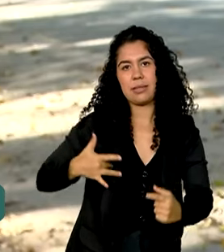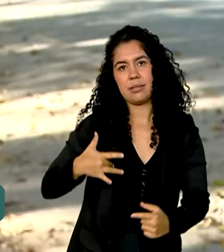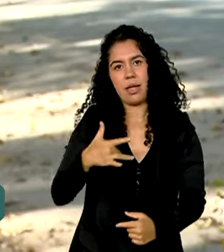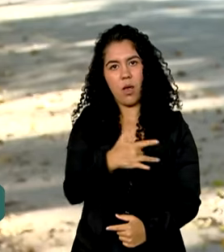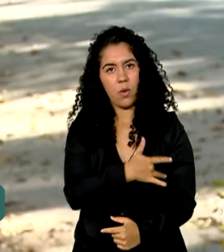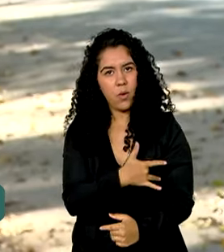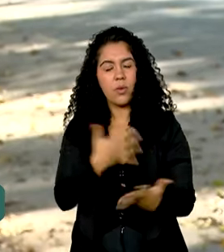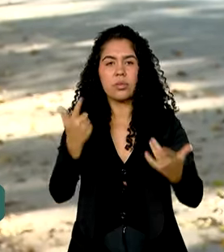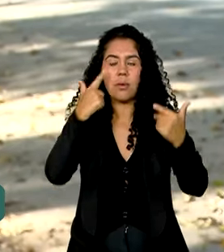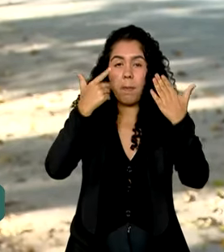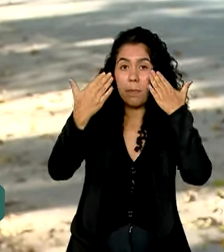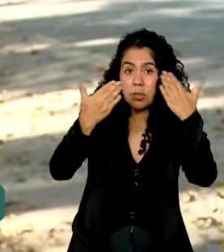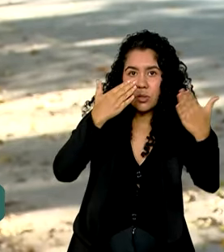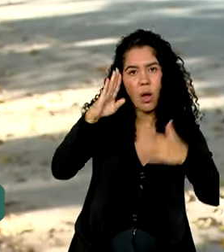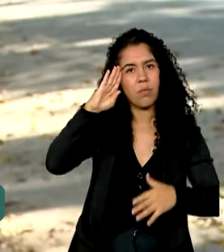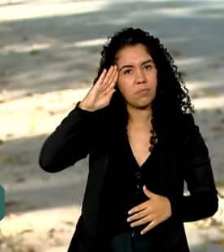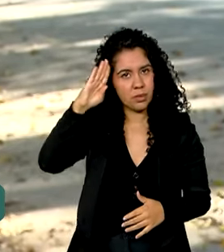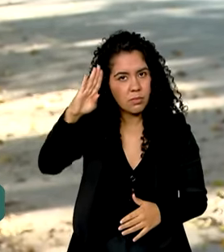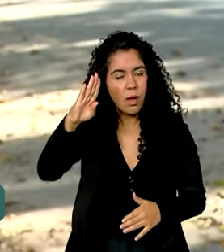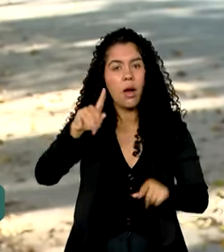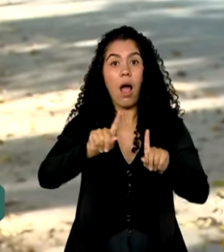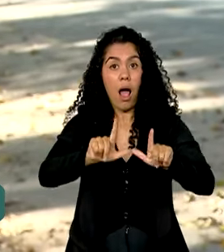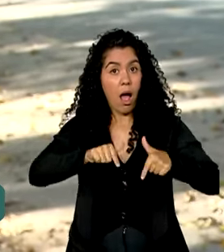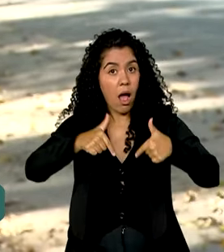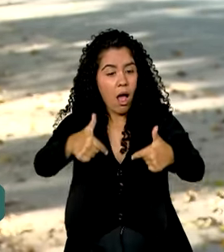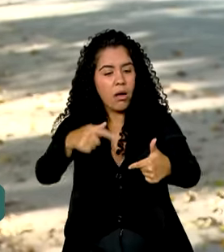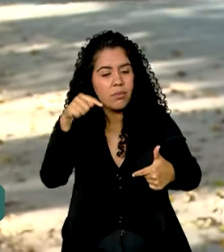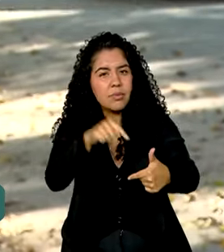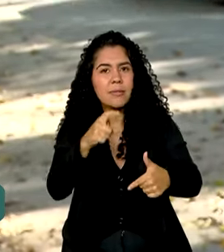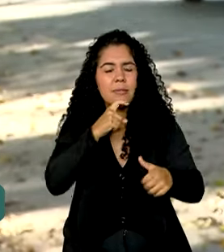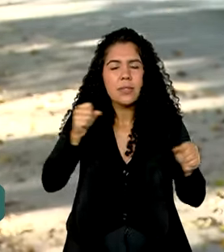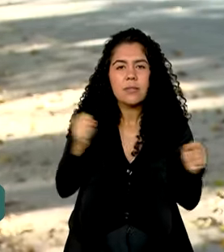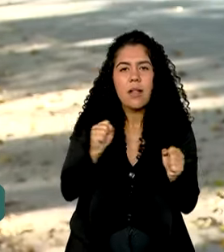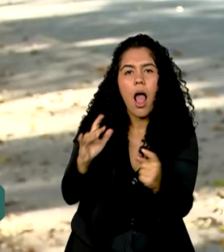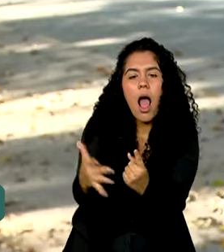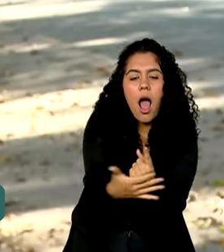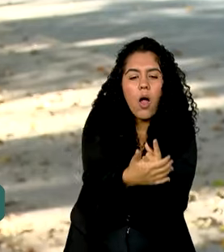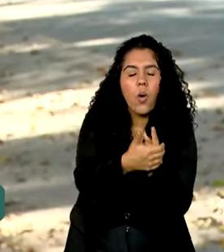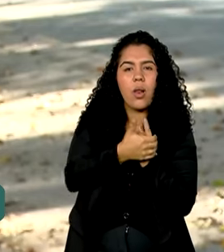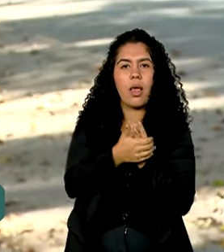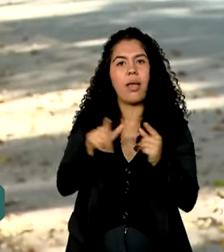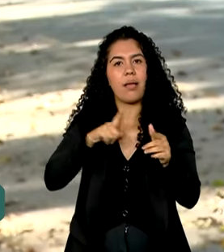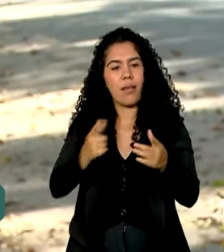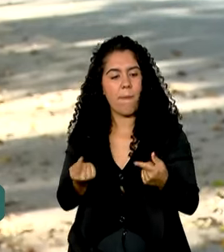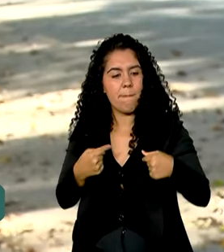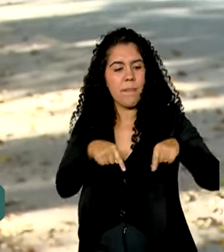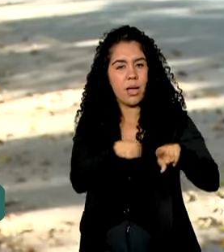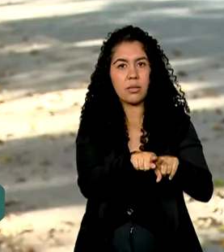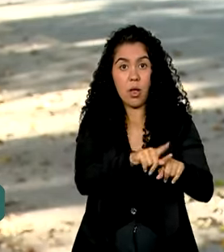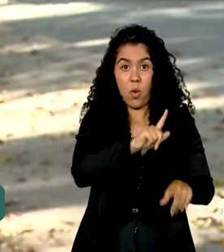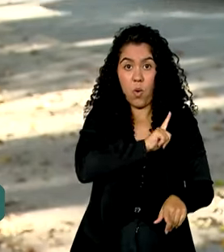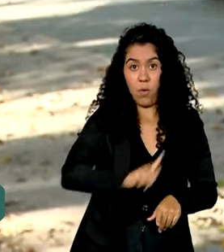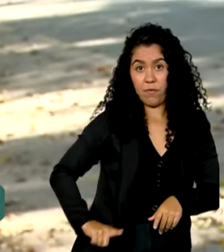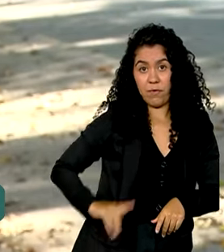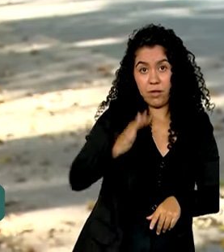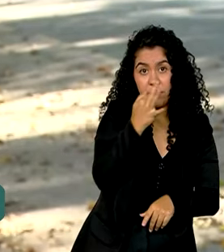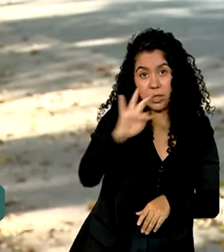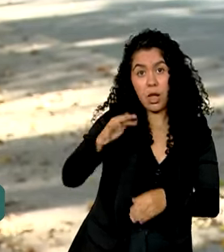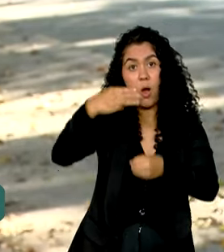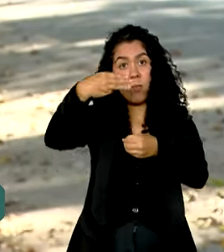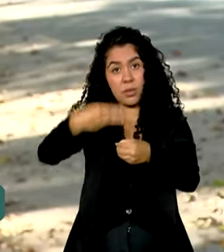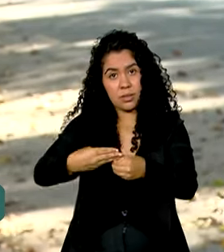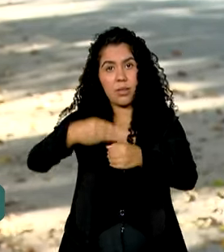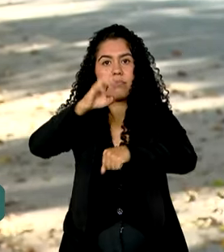incluindo psicólogos também. A Operação Inverno Acolhedor é feita em parceria entre governo federal,